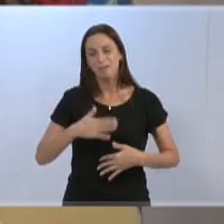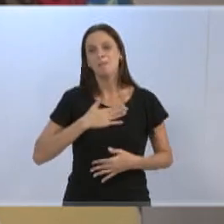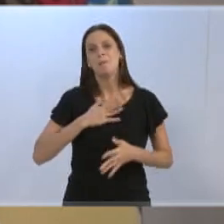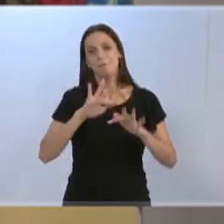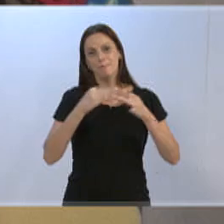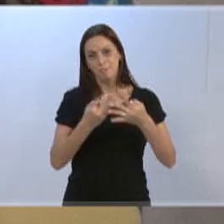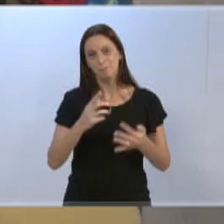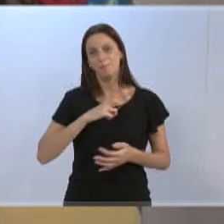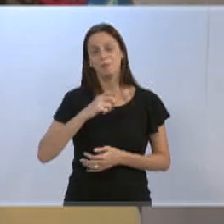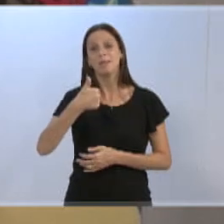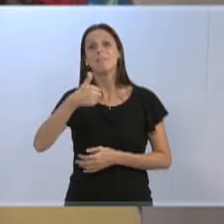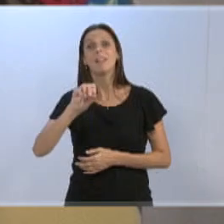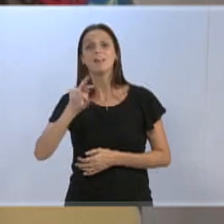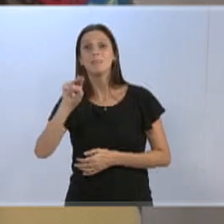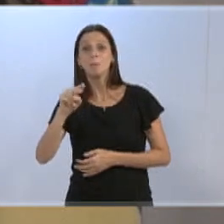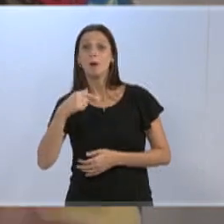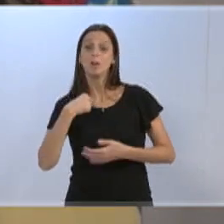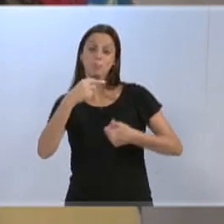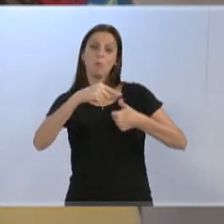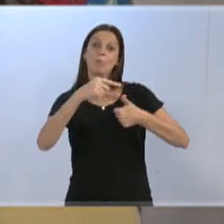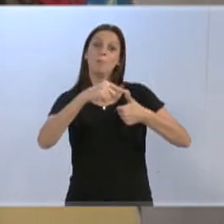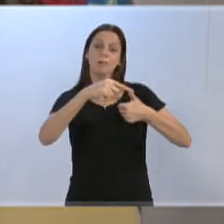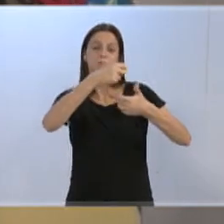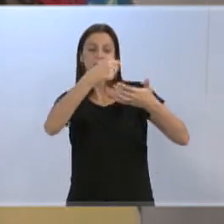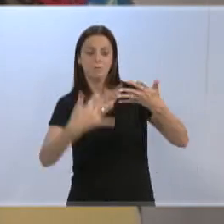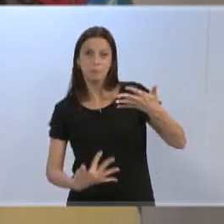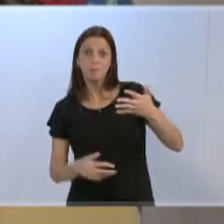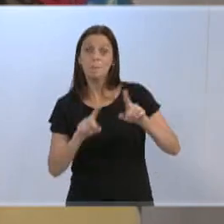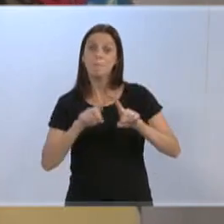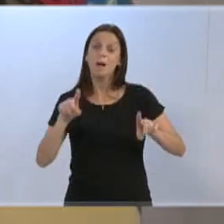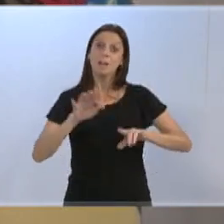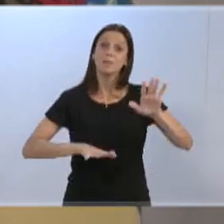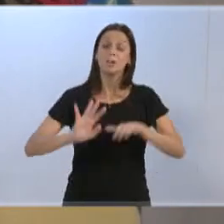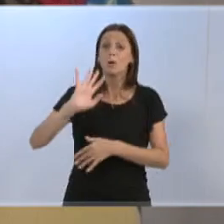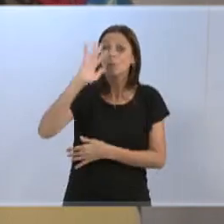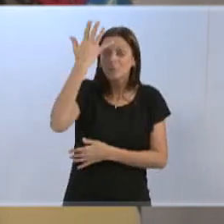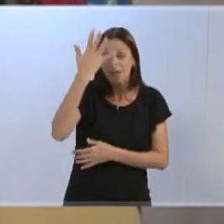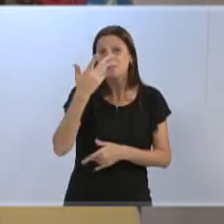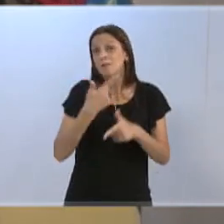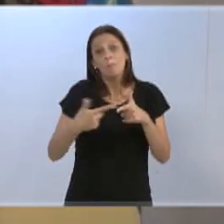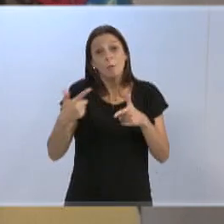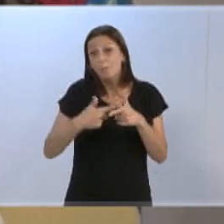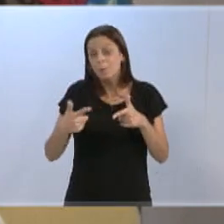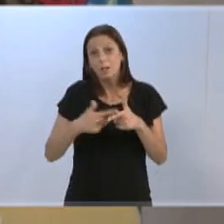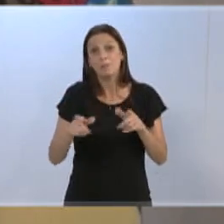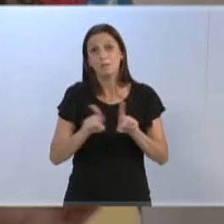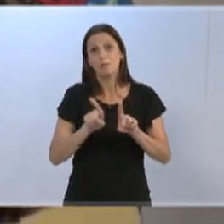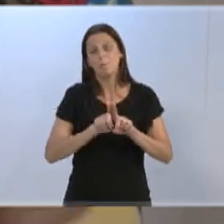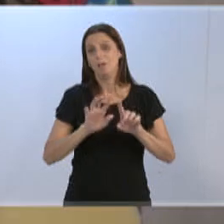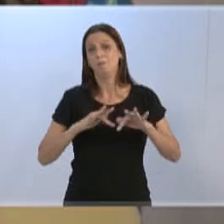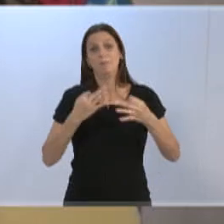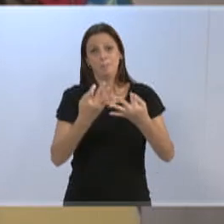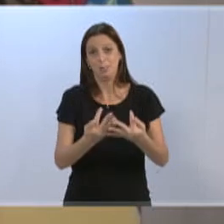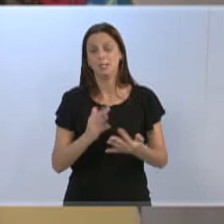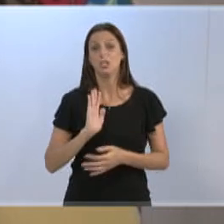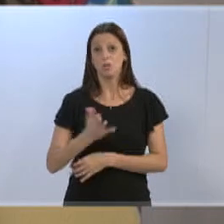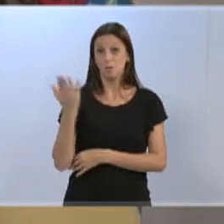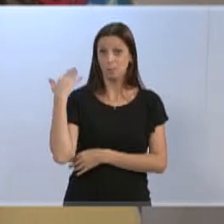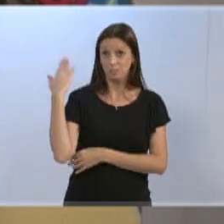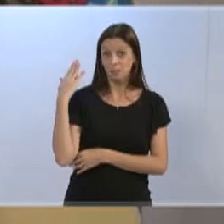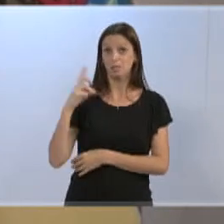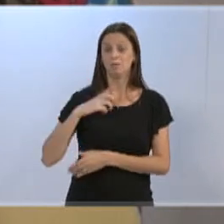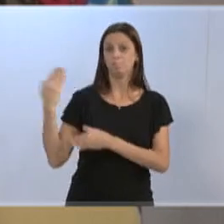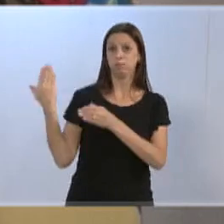irmãos. E, infelizmente, a vida nos preza algumas situações. Eu passei há pouco por um processo de CPI, consegui provar a minha